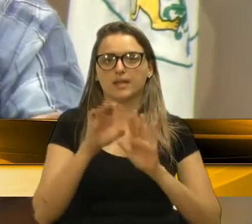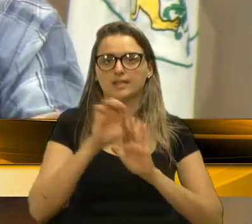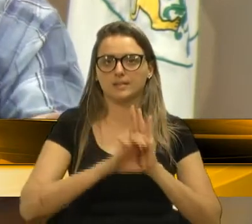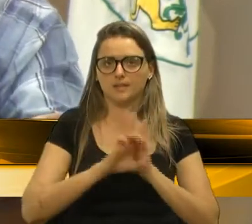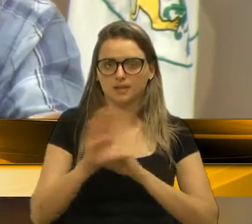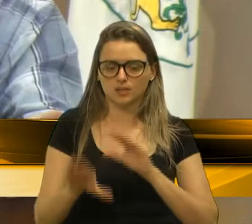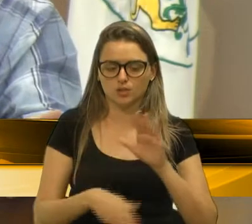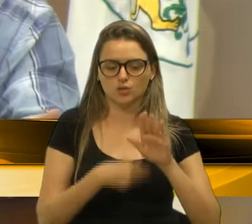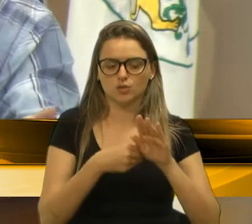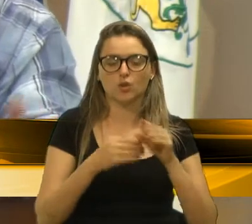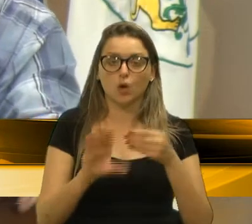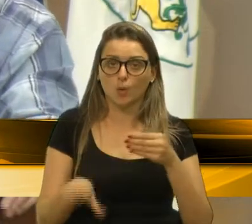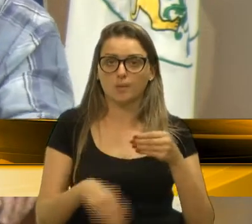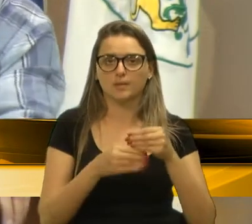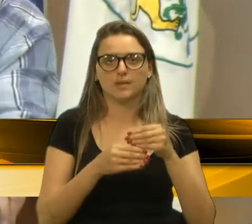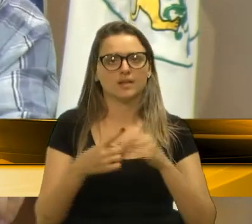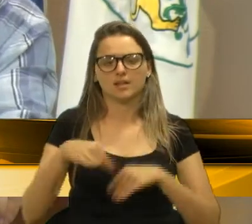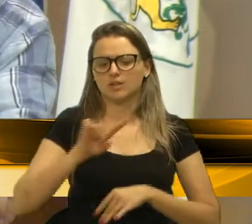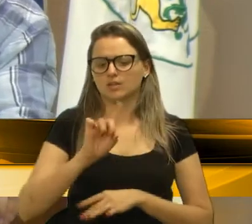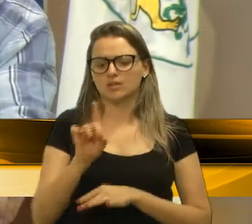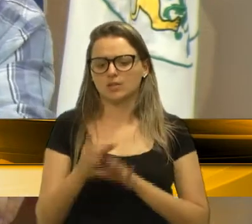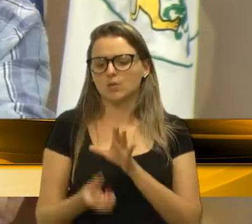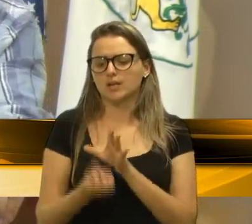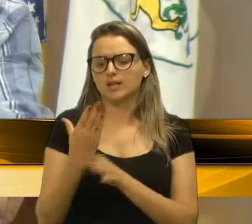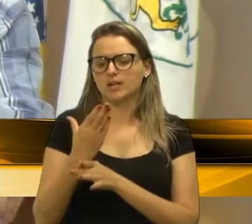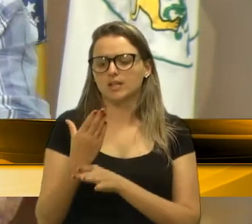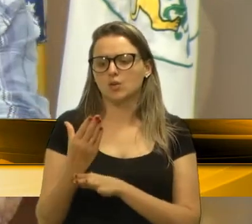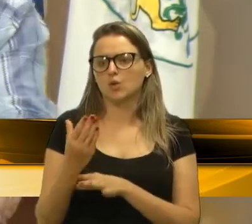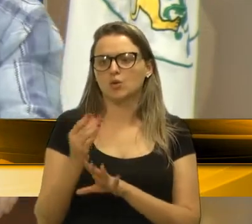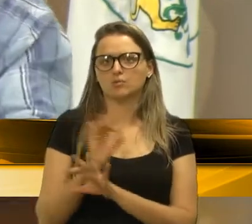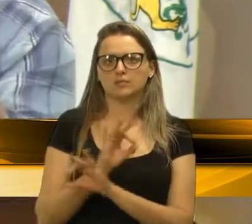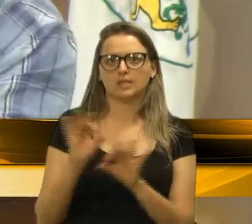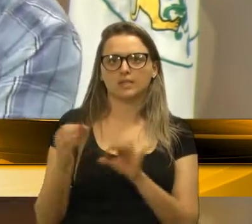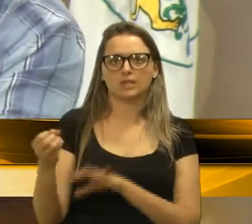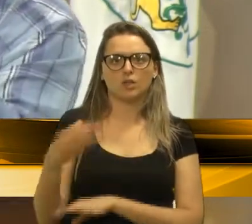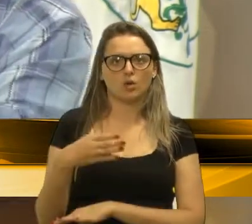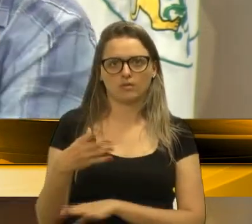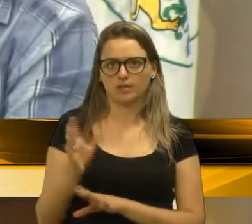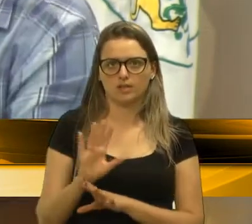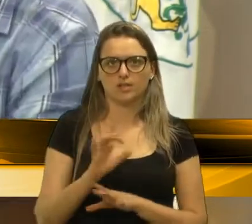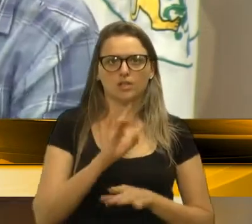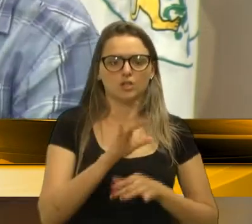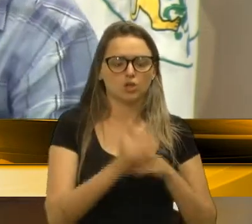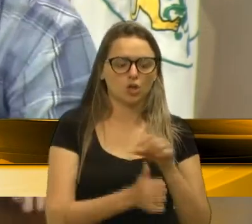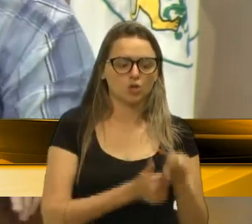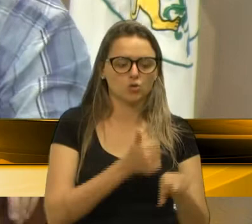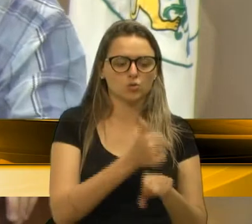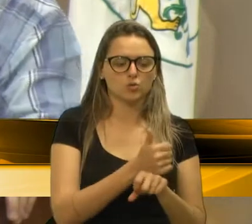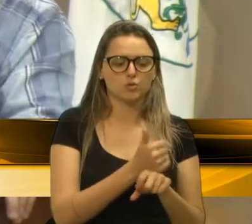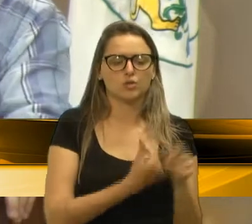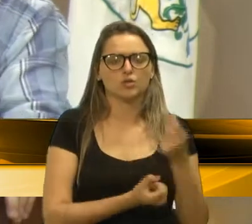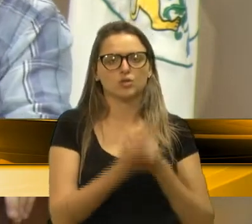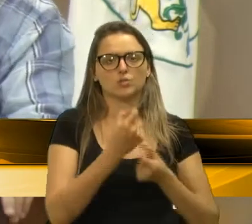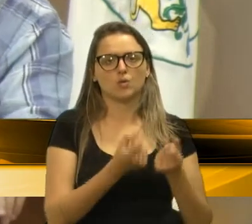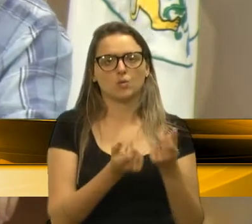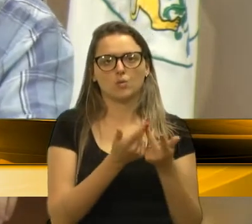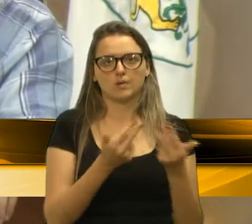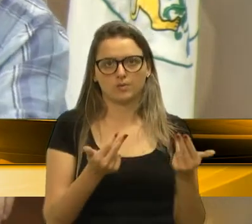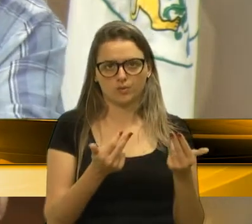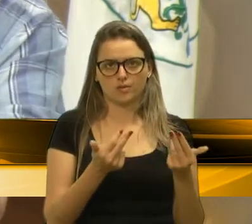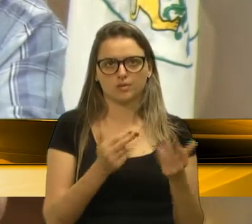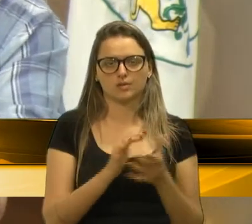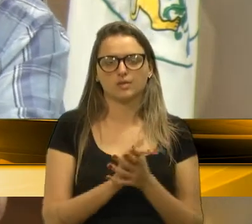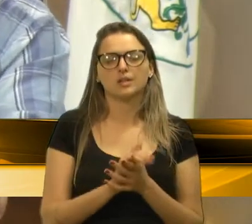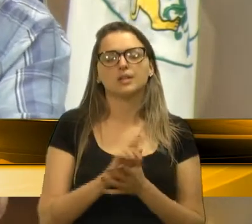não apresentamos nenhuma emenda modificativa apresentamos apenas um substitutivo que foi composto